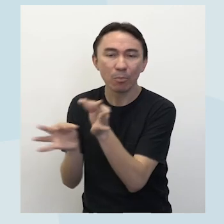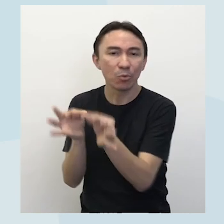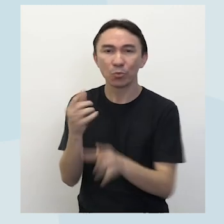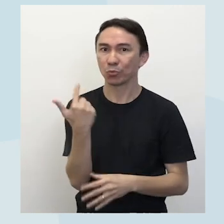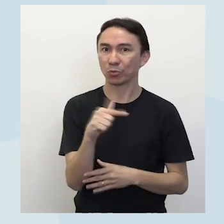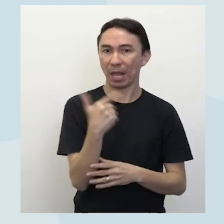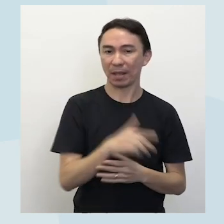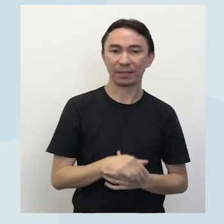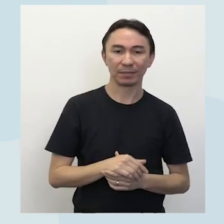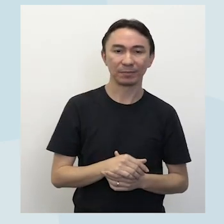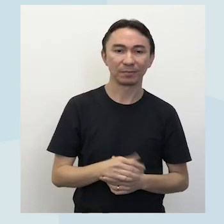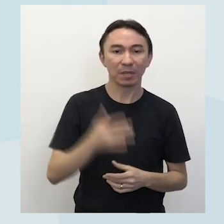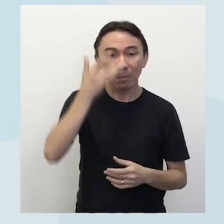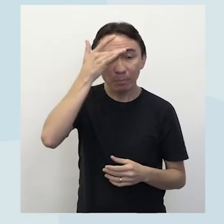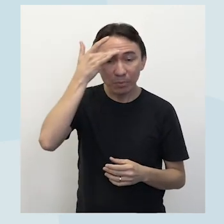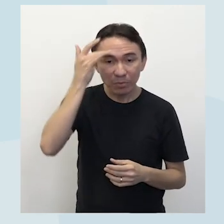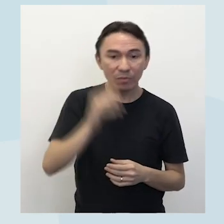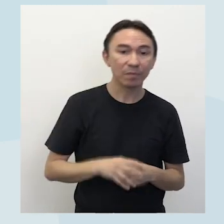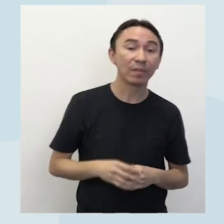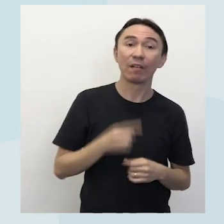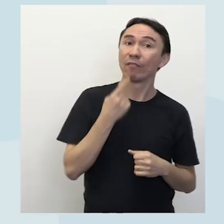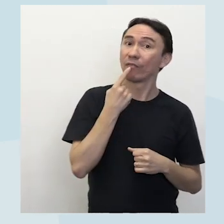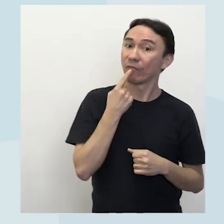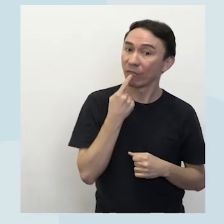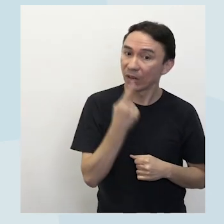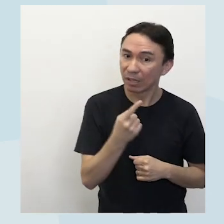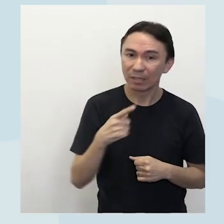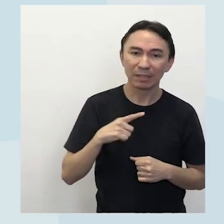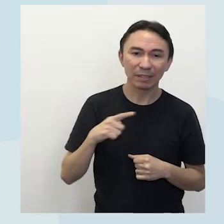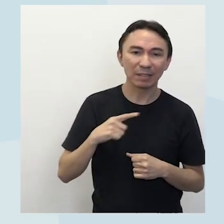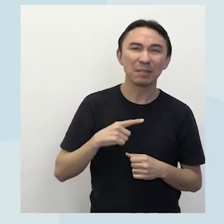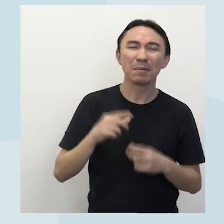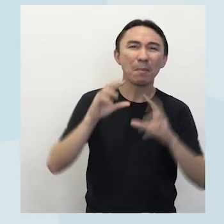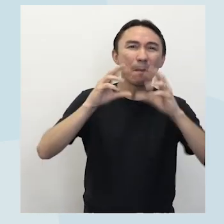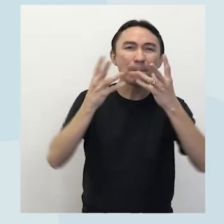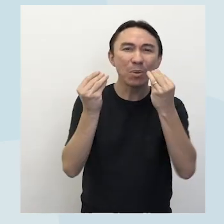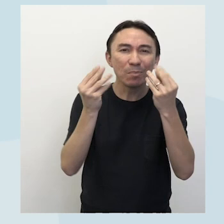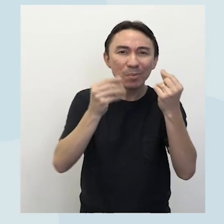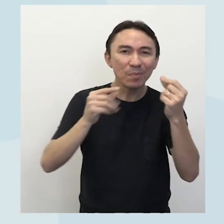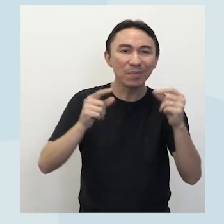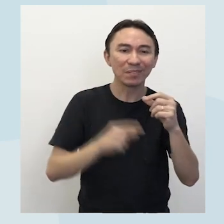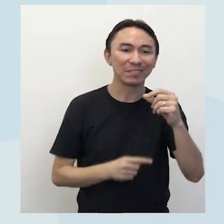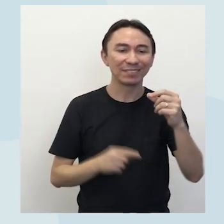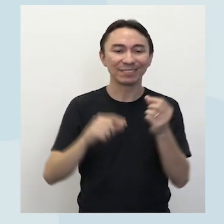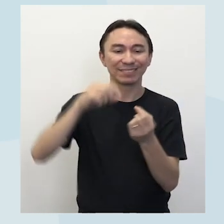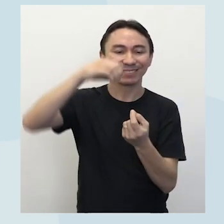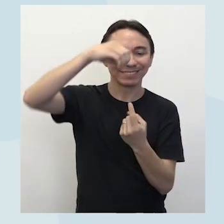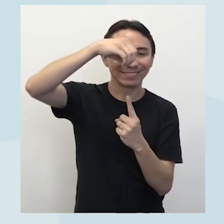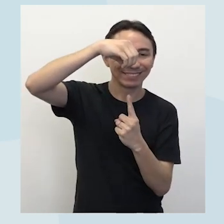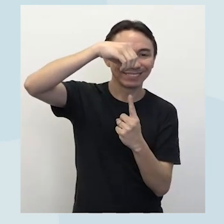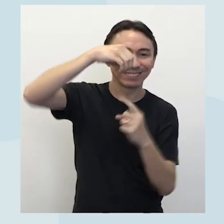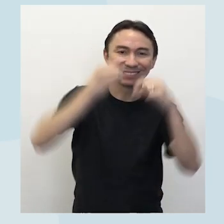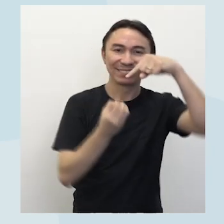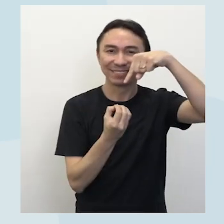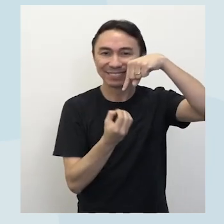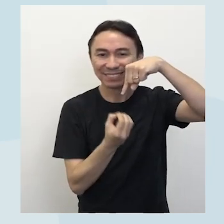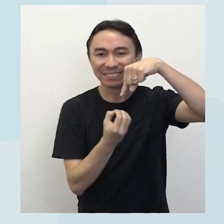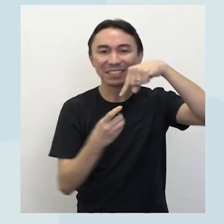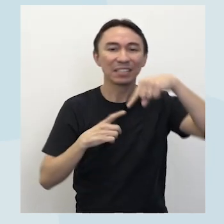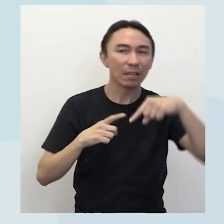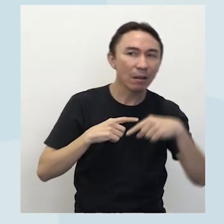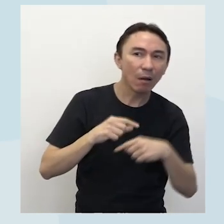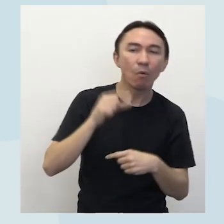uma pessoa ali ao fundo falando, está com várias exclamações na cabeça, e tem um doutor com óculos assim, só prestando